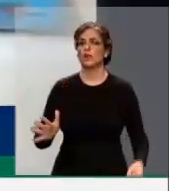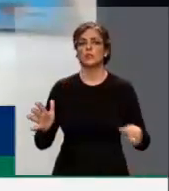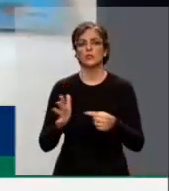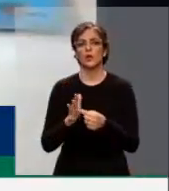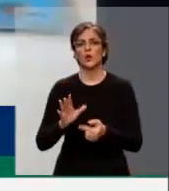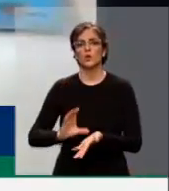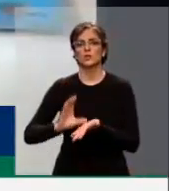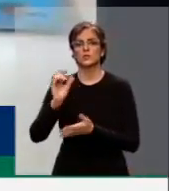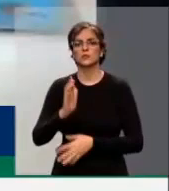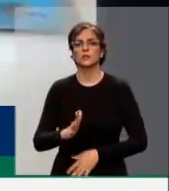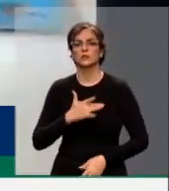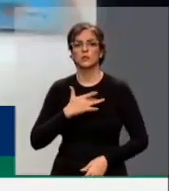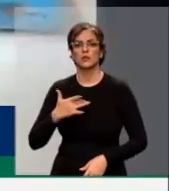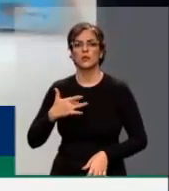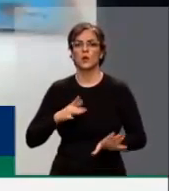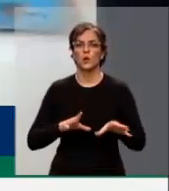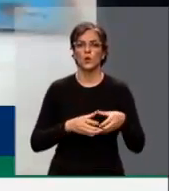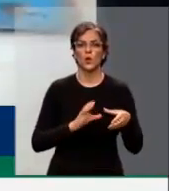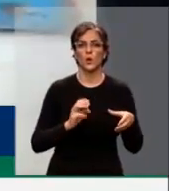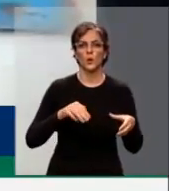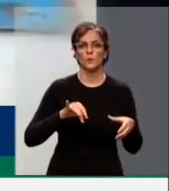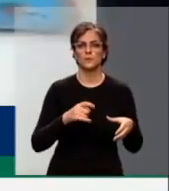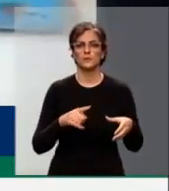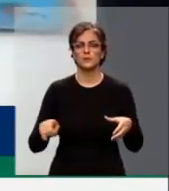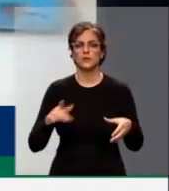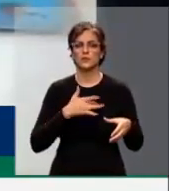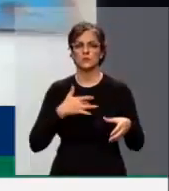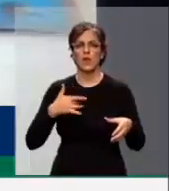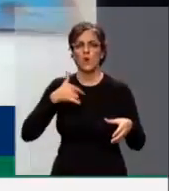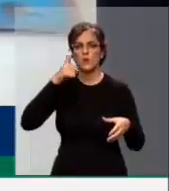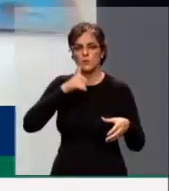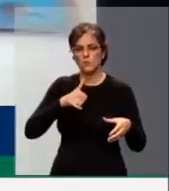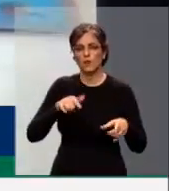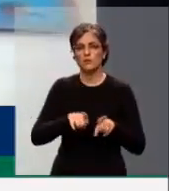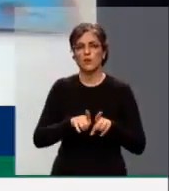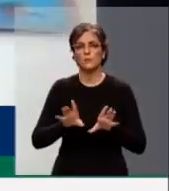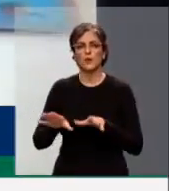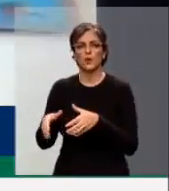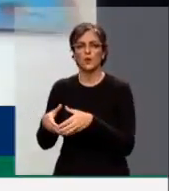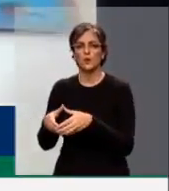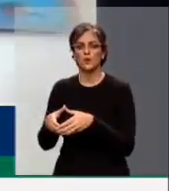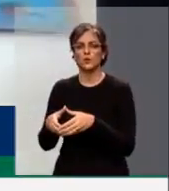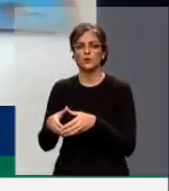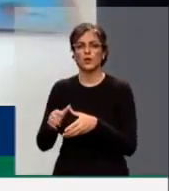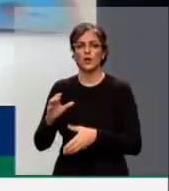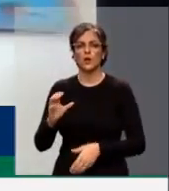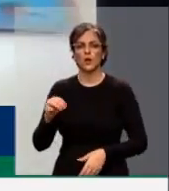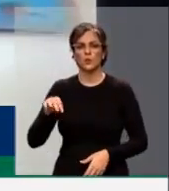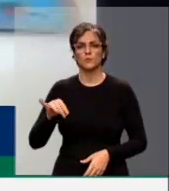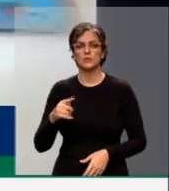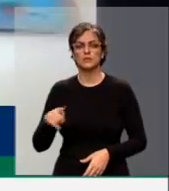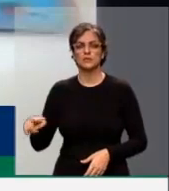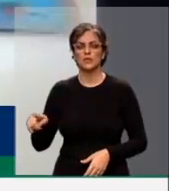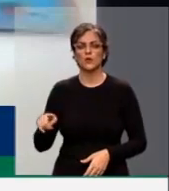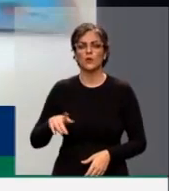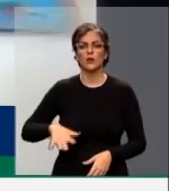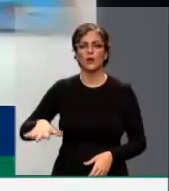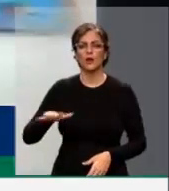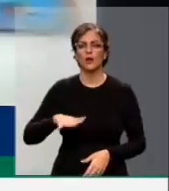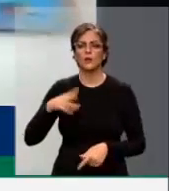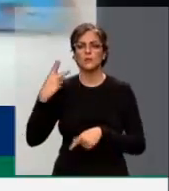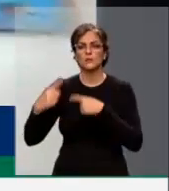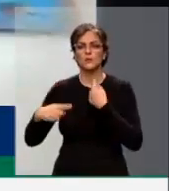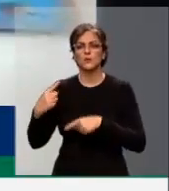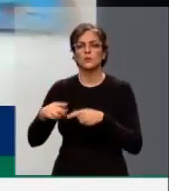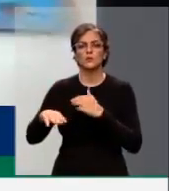Saúde, através da Comissão Intersetorial de Saúde das Mulheres e da Comissão Intersetorial de Políticas de